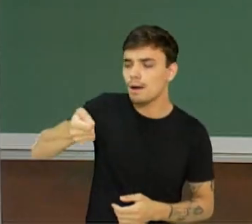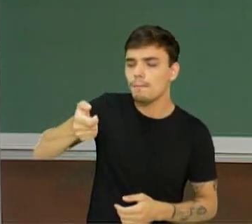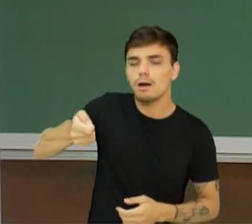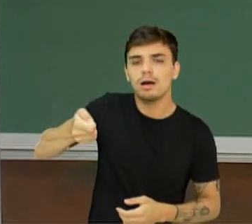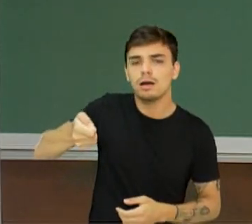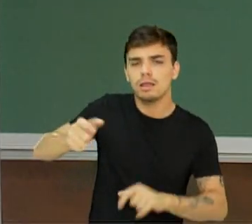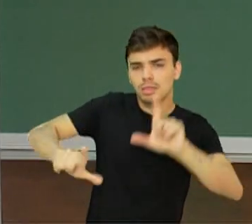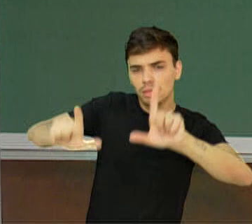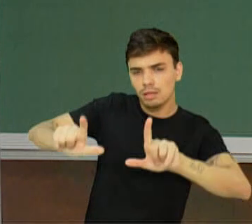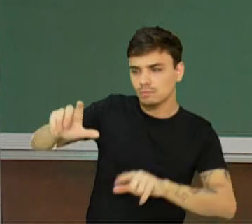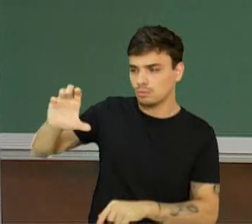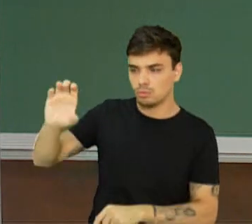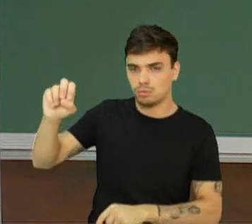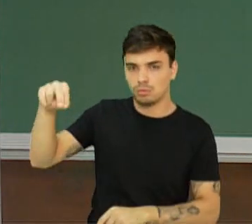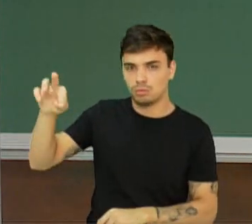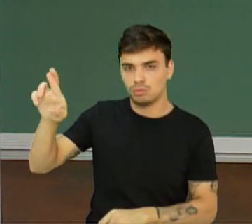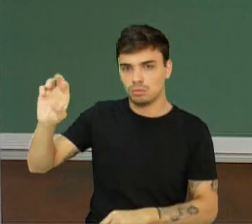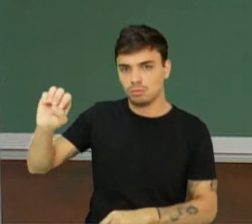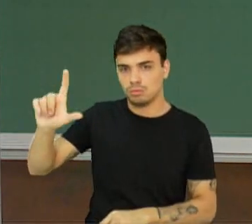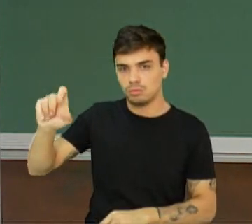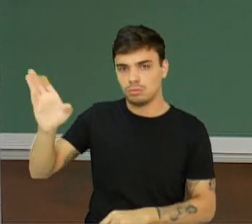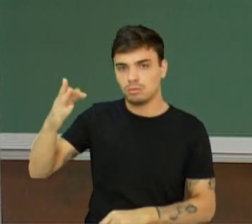O controle remoto,